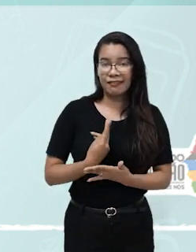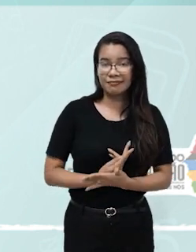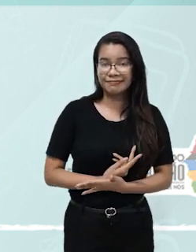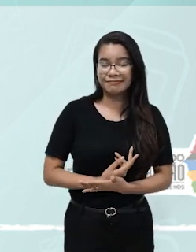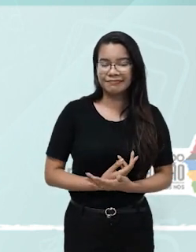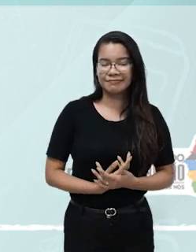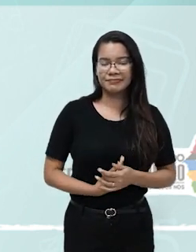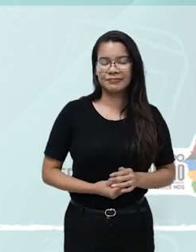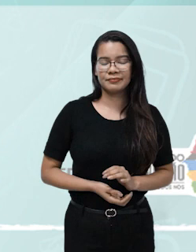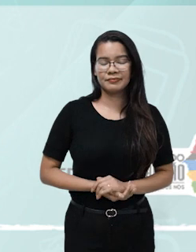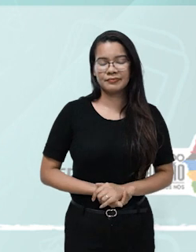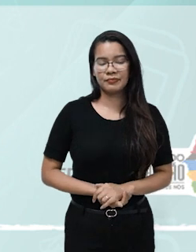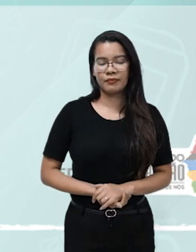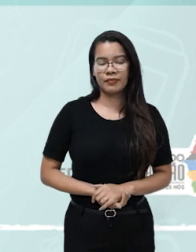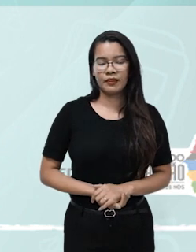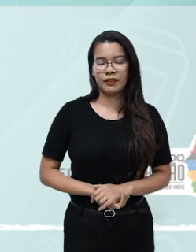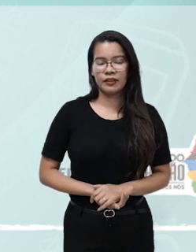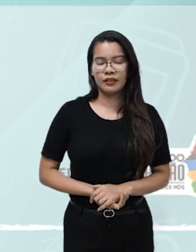bom?